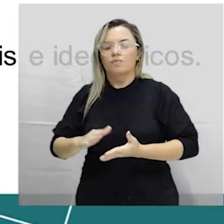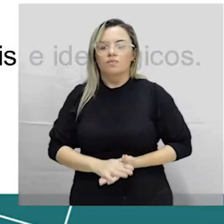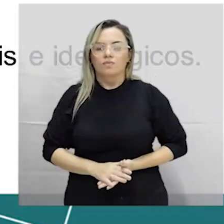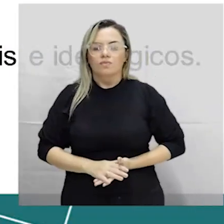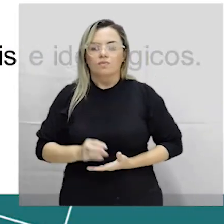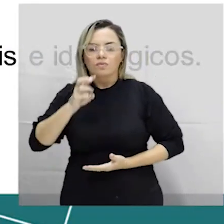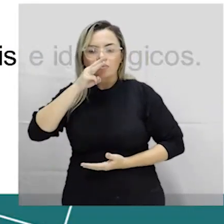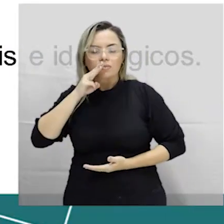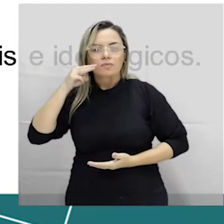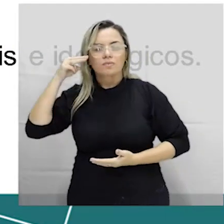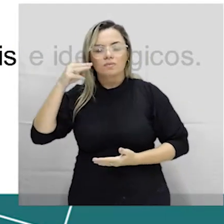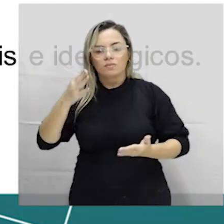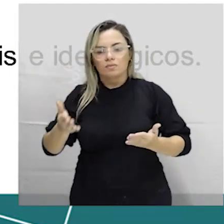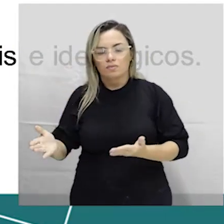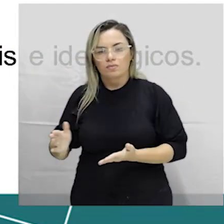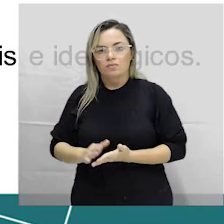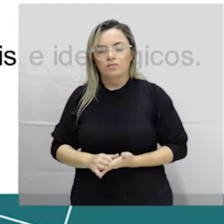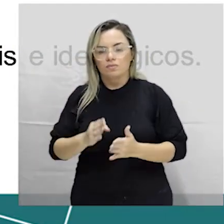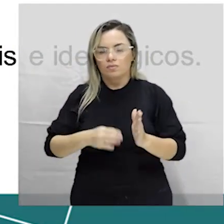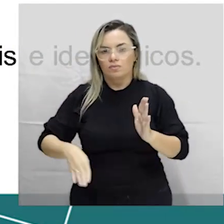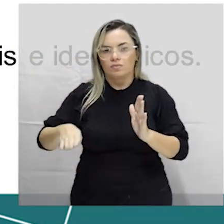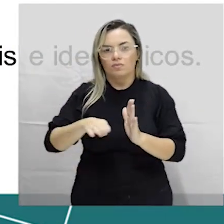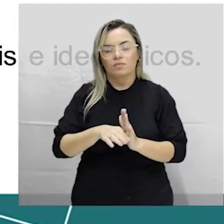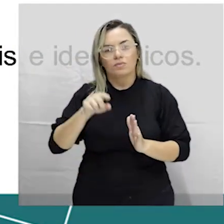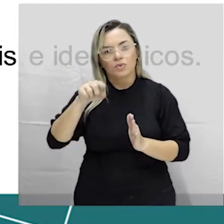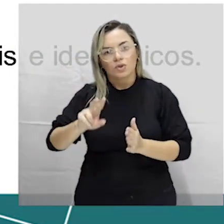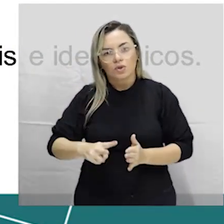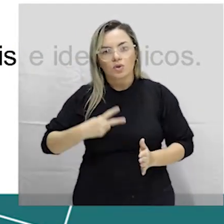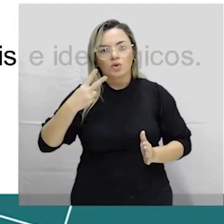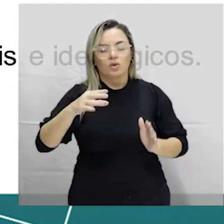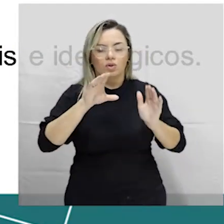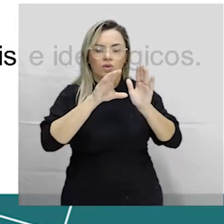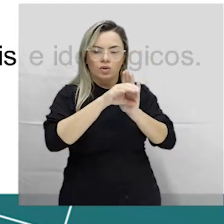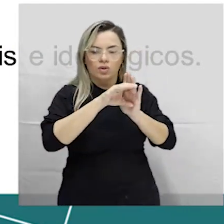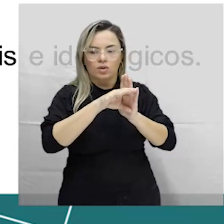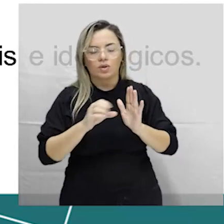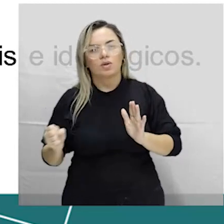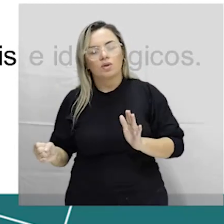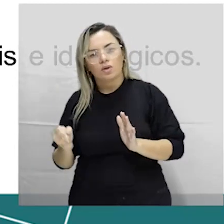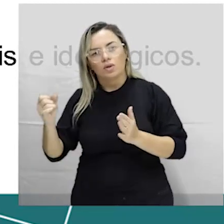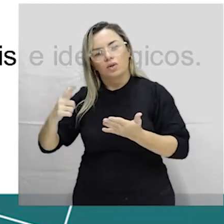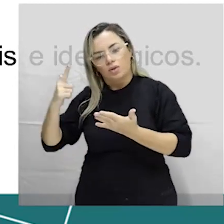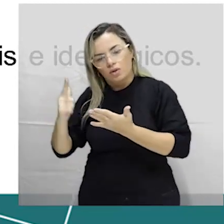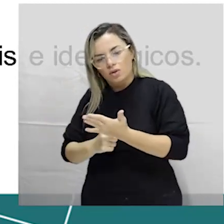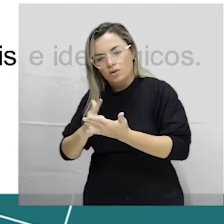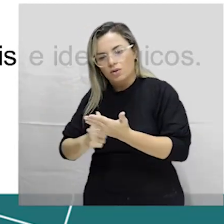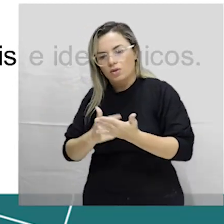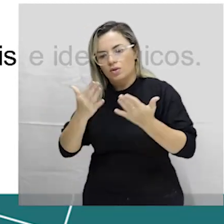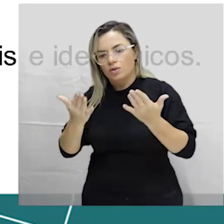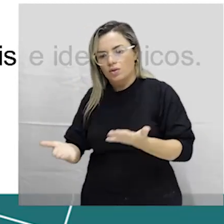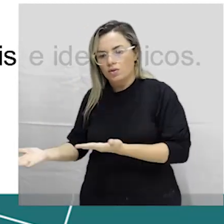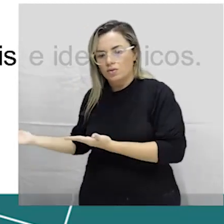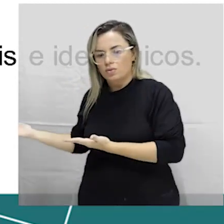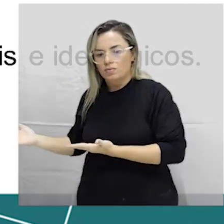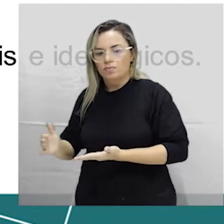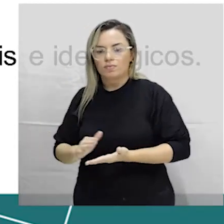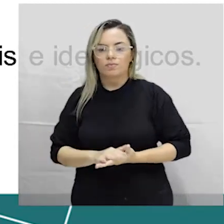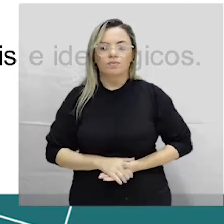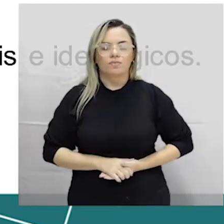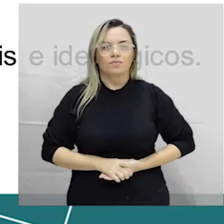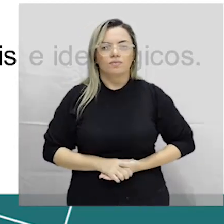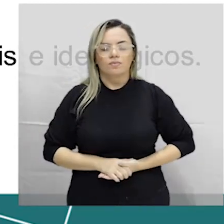Segundo Marx, aí a gente já chega em dois conceitos também que são muito importantes na obra dele, que é o conceito de